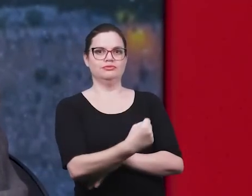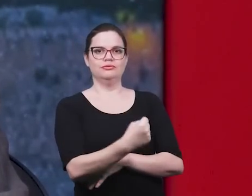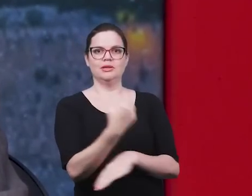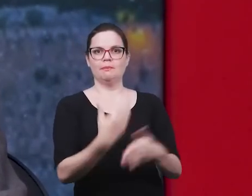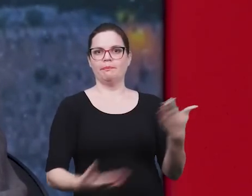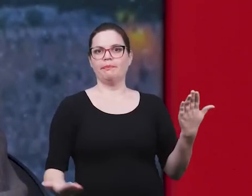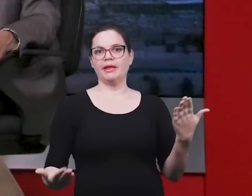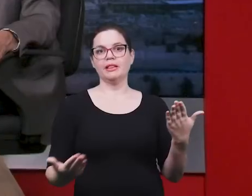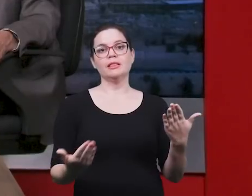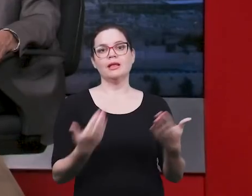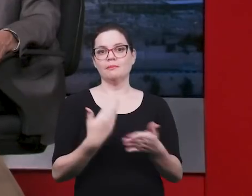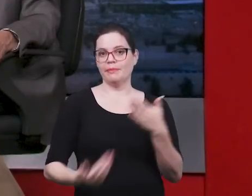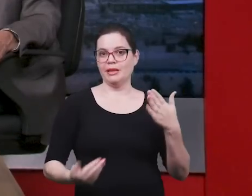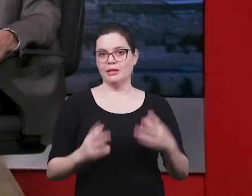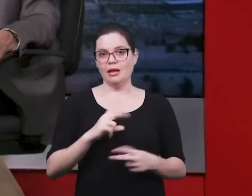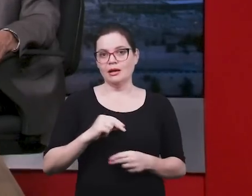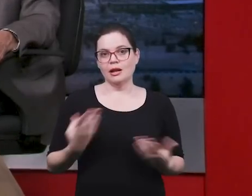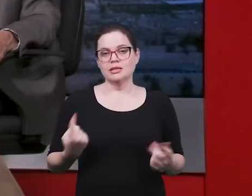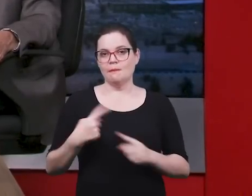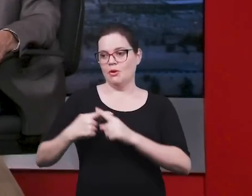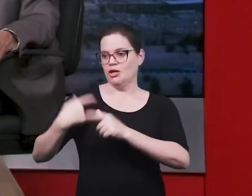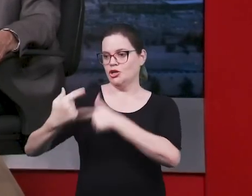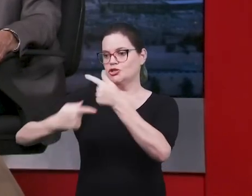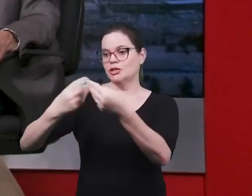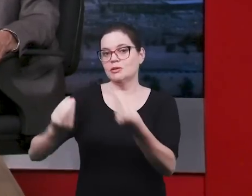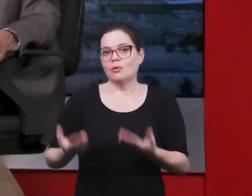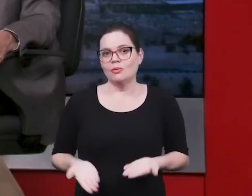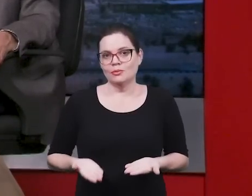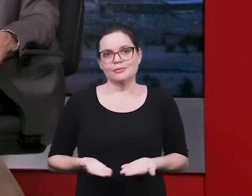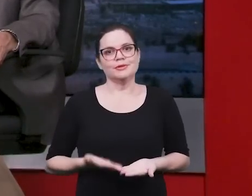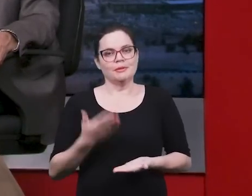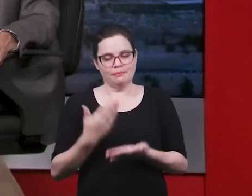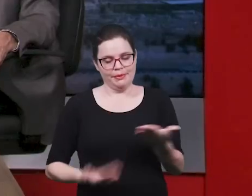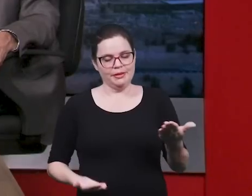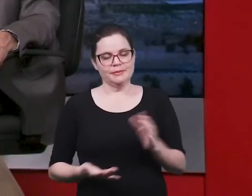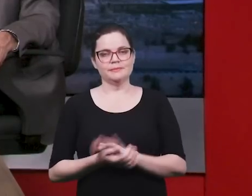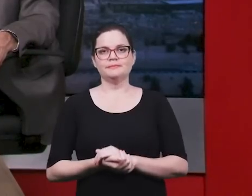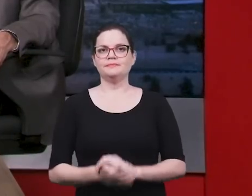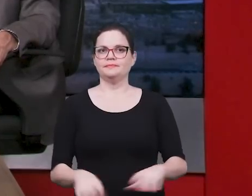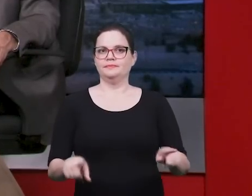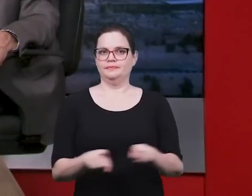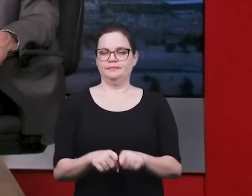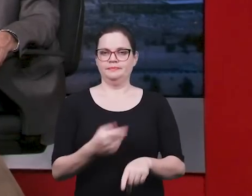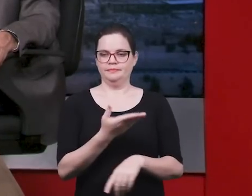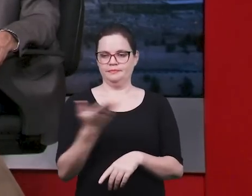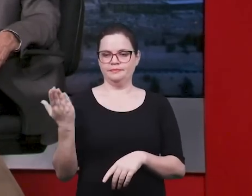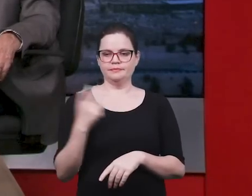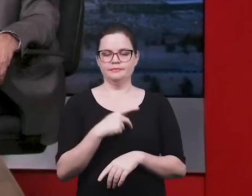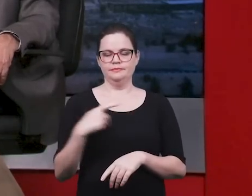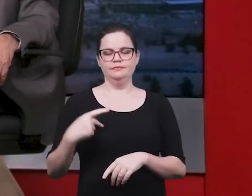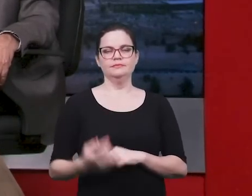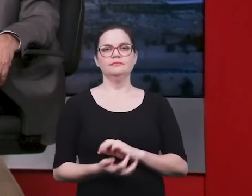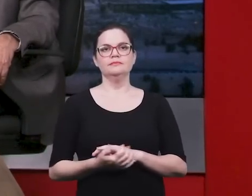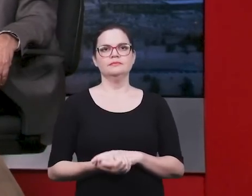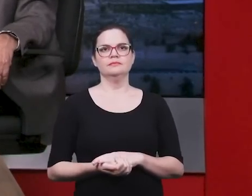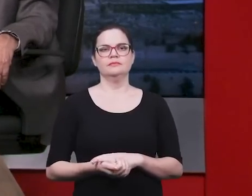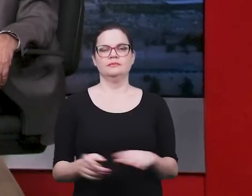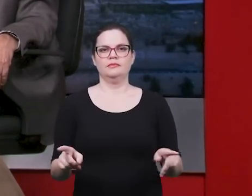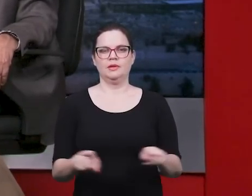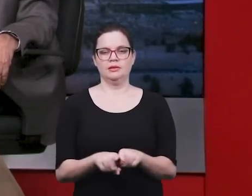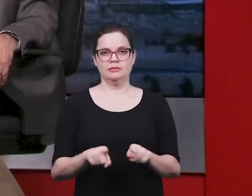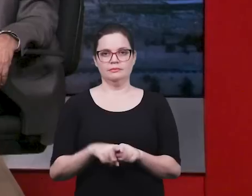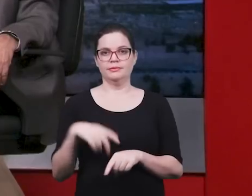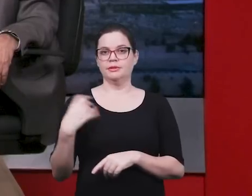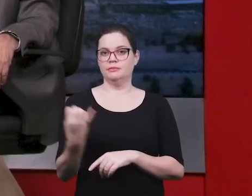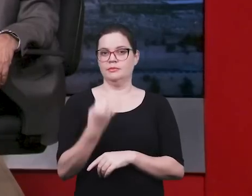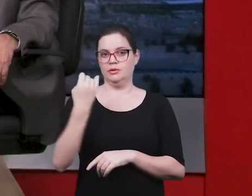a herança. O primogênito da família. Da família. Inclusive, pastor Fábio, pastor Edilson e pastor Kleber, é